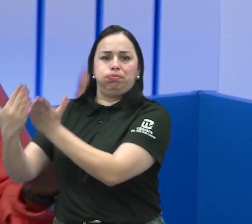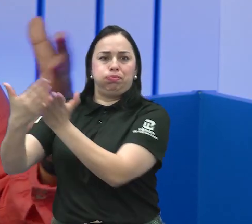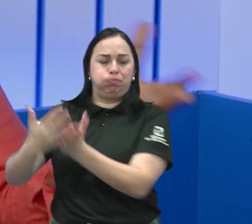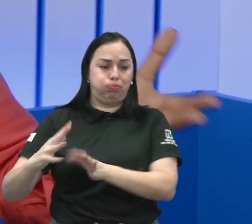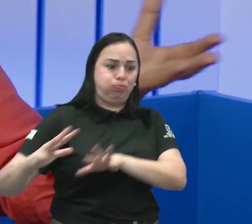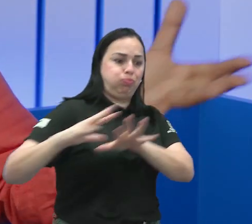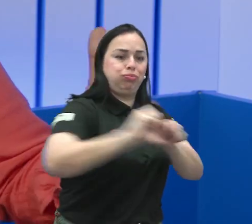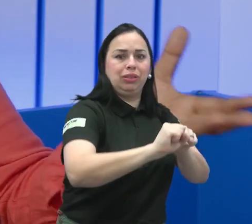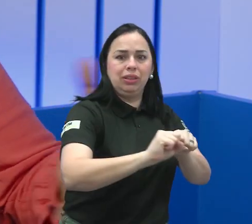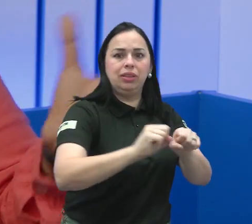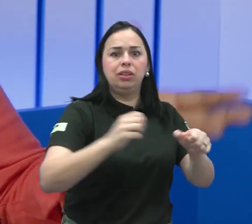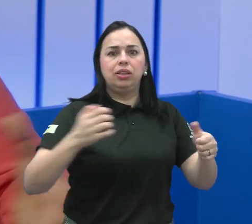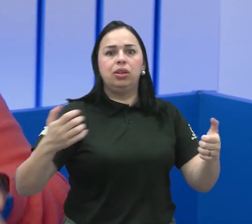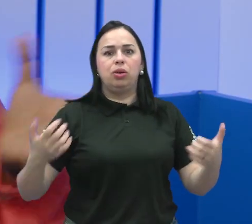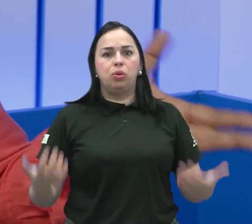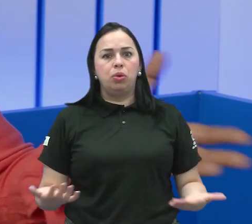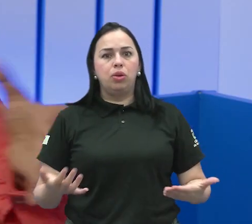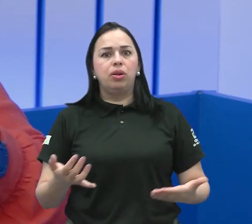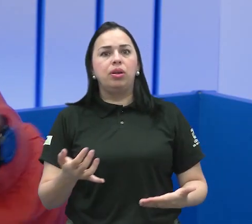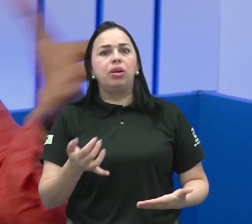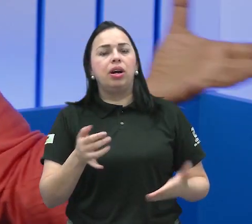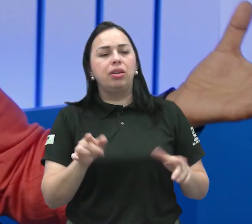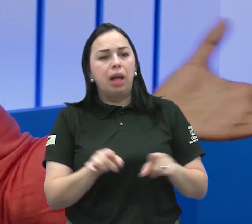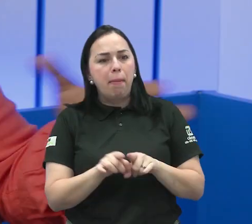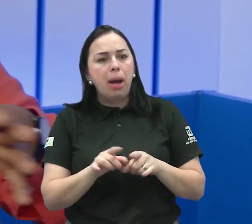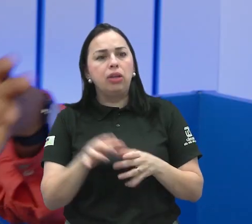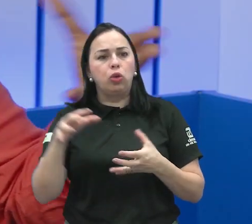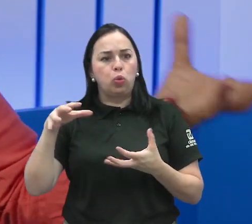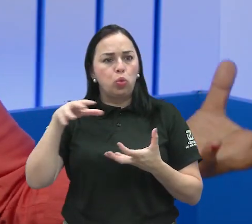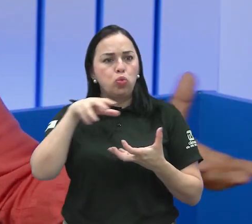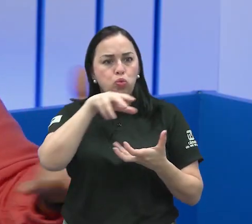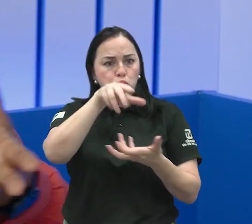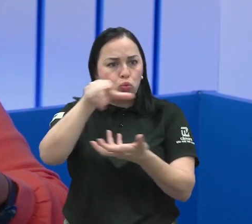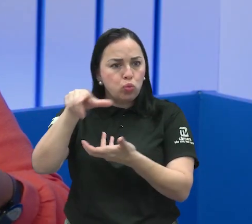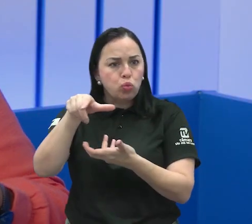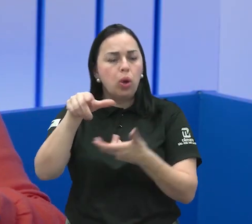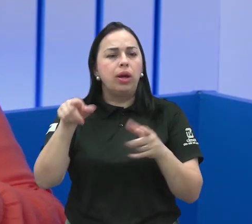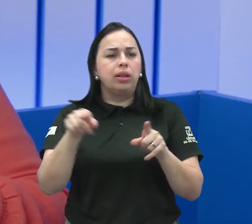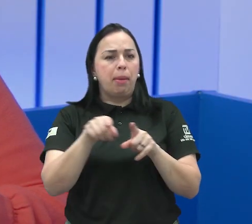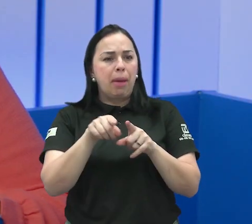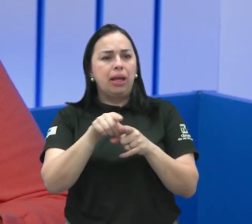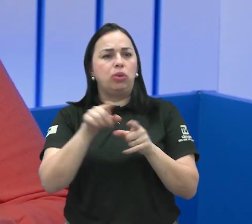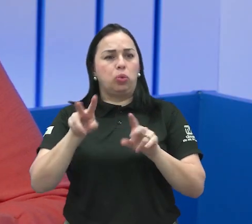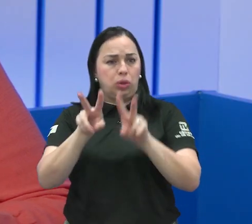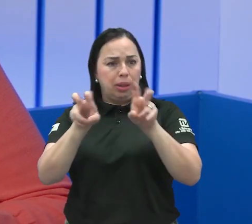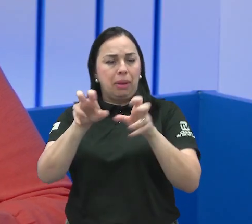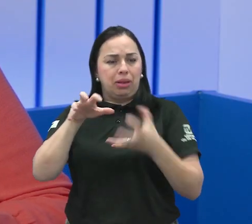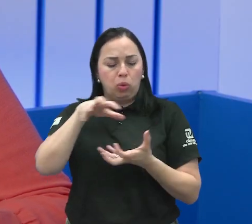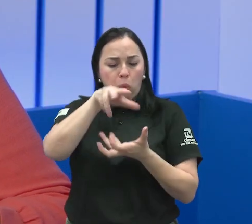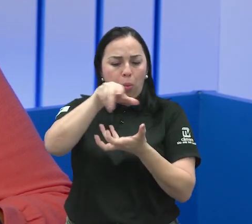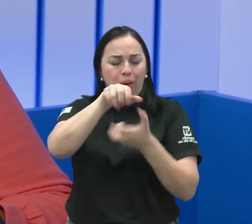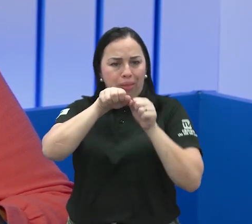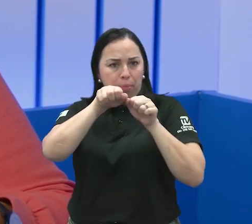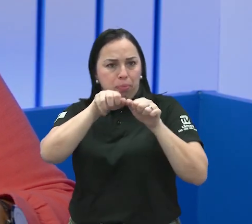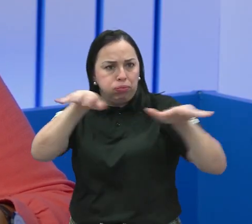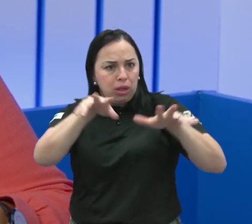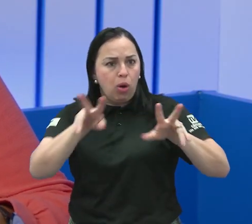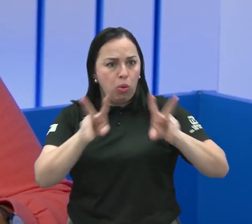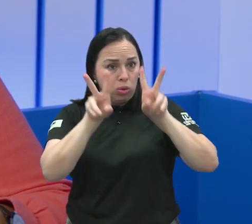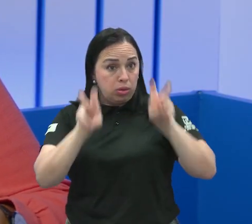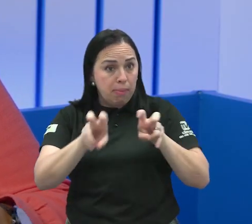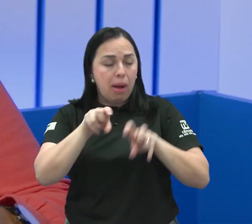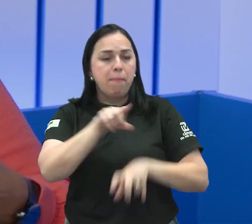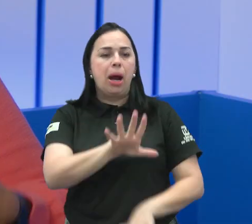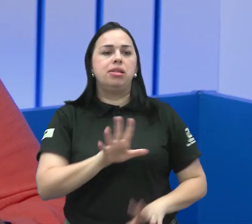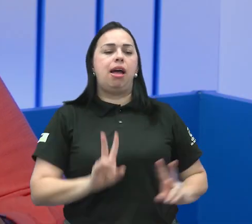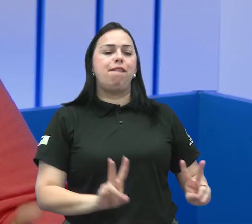Então, se a gente hoje falar do Sul, né, ou do Sul global, que é outro termo que se apresenta, mas, de fato,